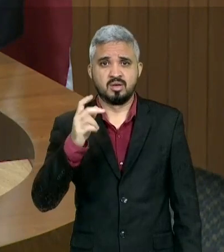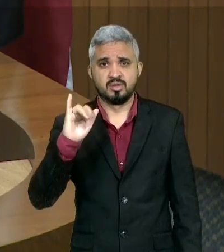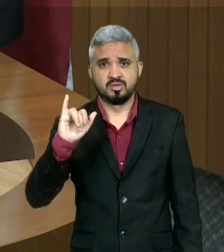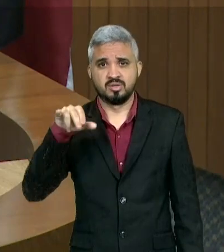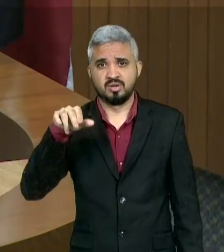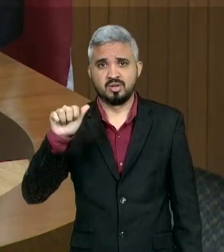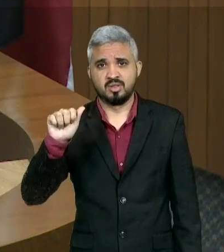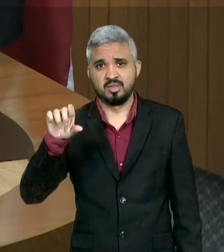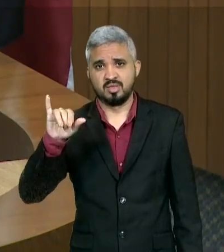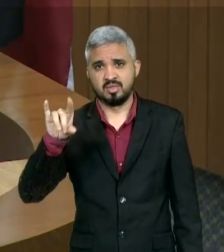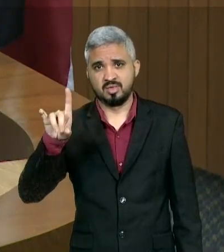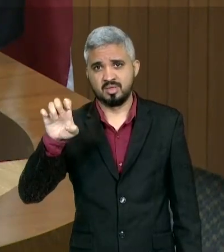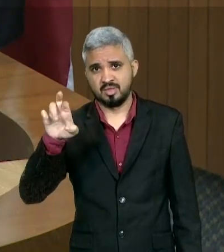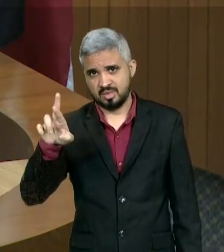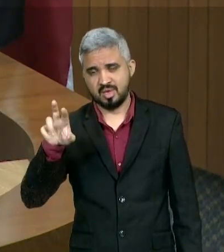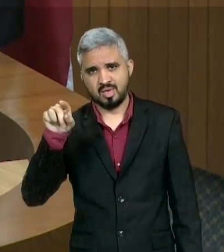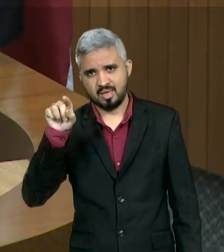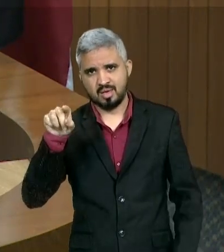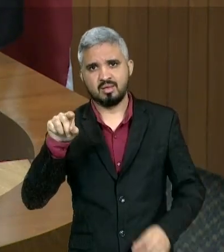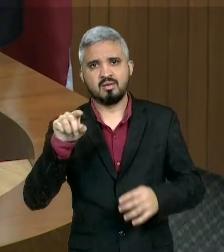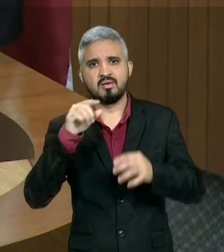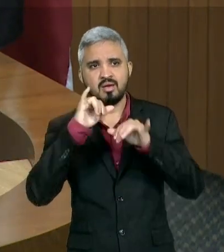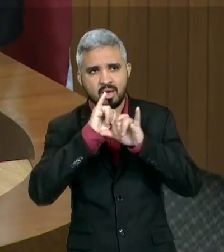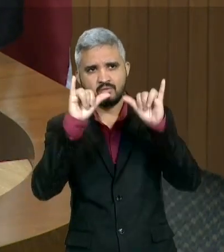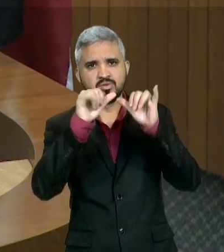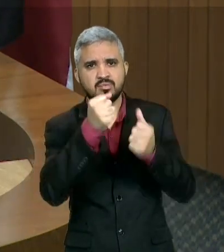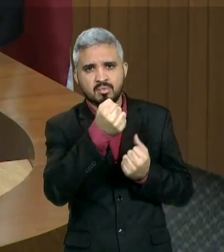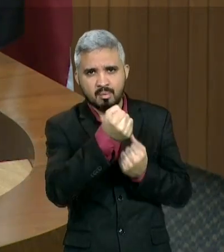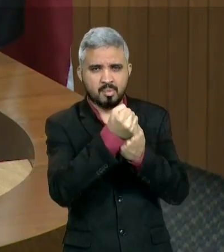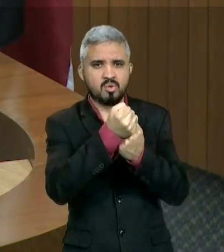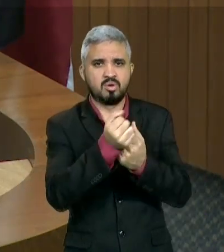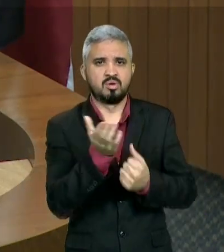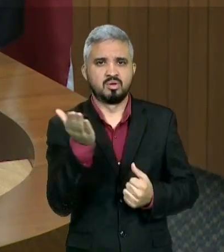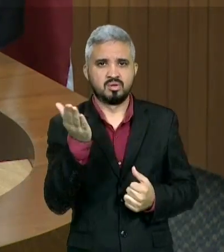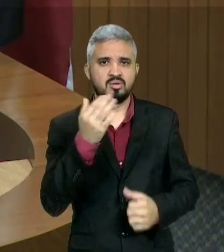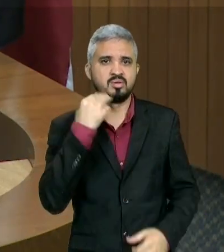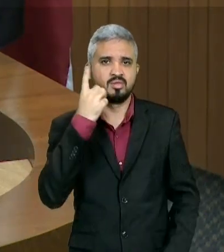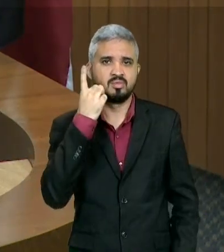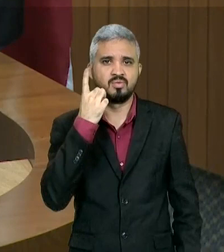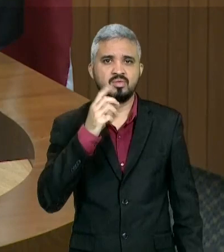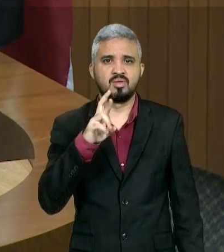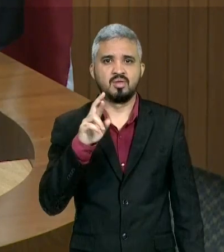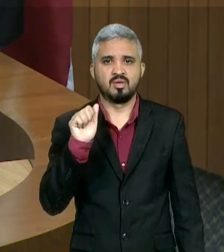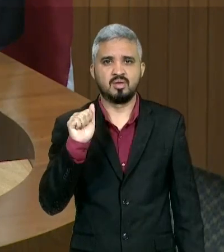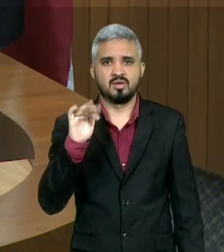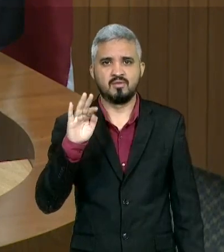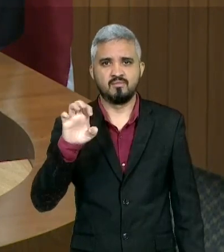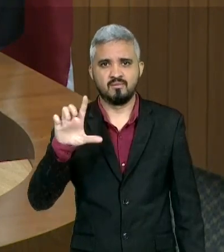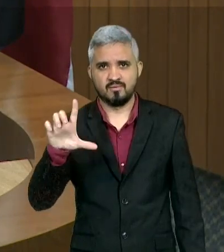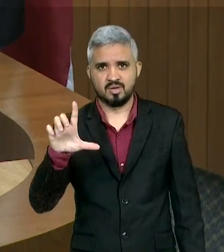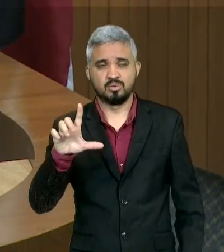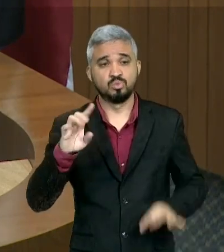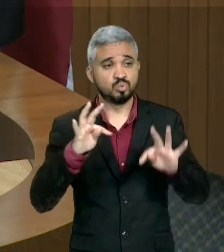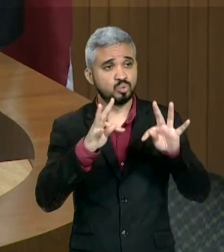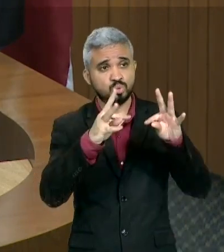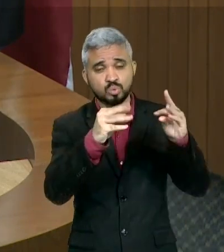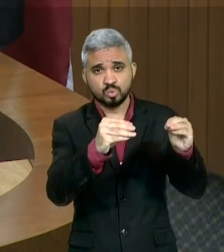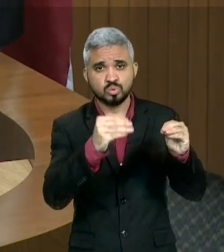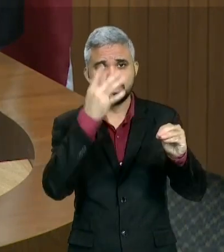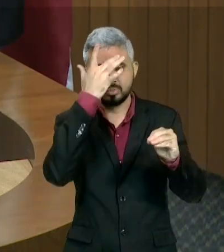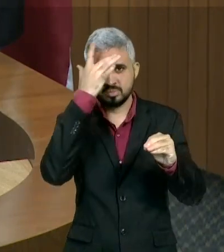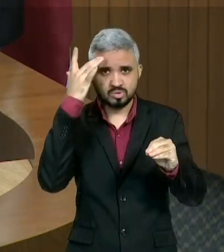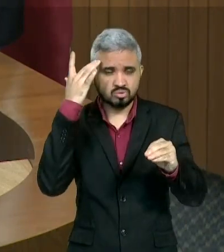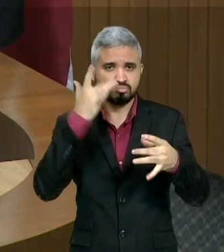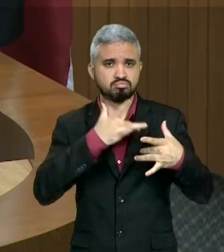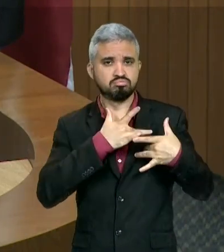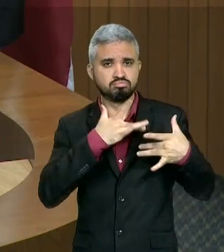familiares, com seus aliados, e todos vieram com o coração aberto, a mente aberta e com boas intenções, para que a